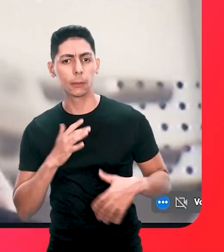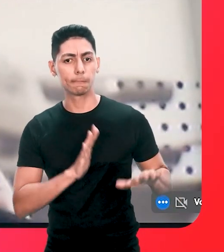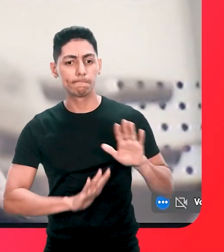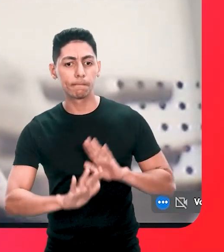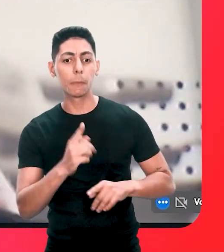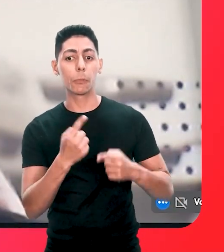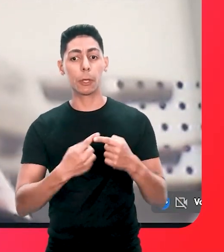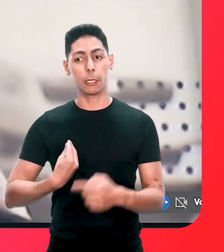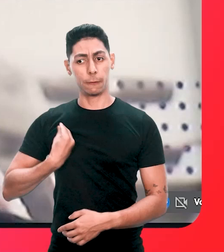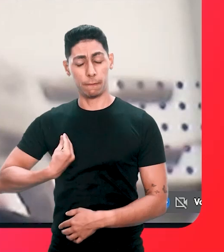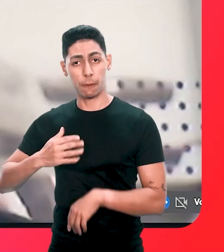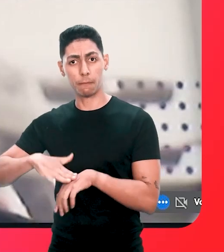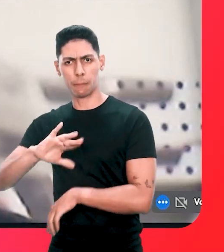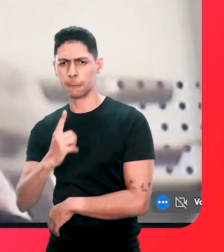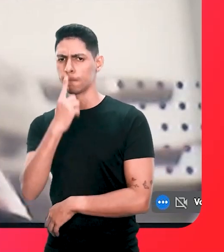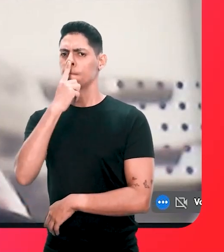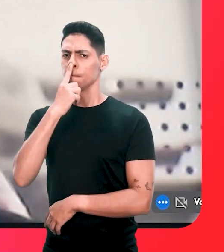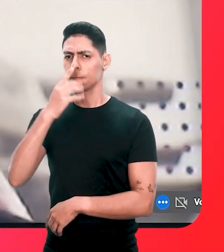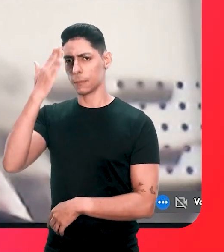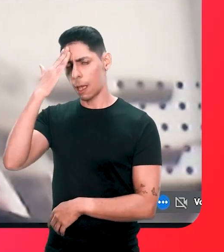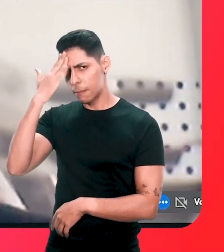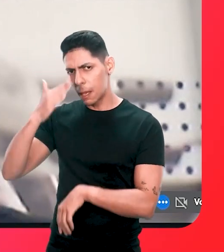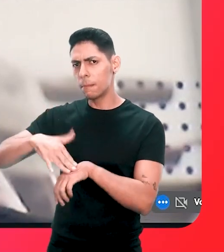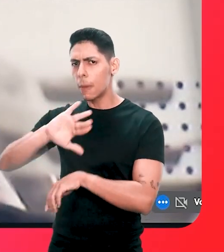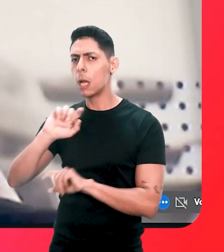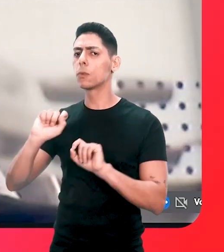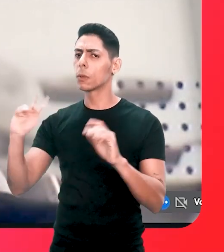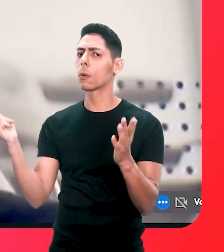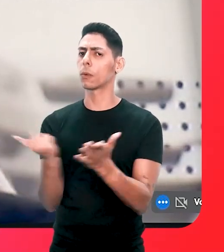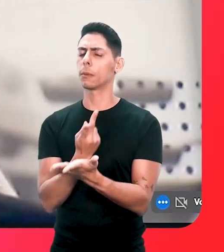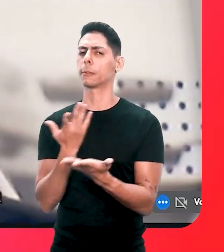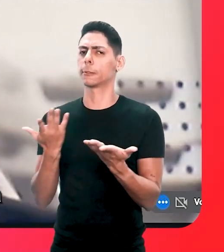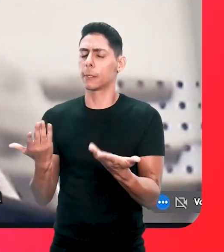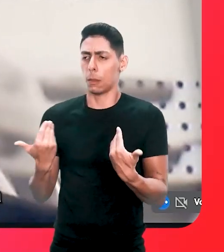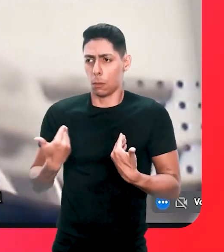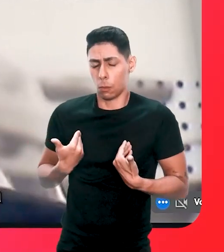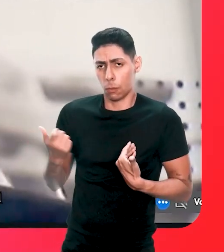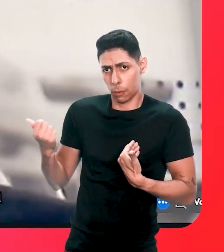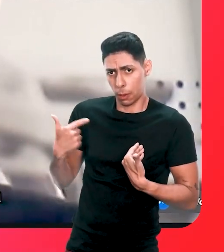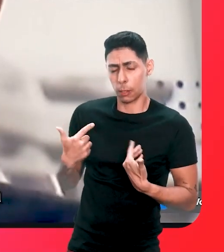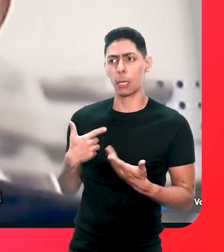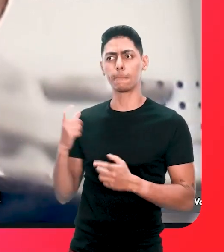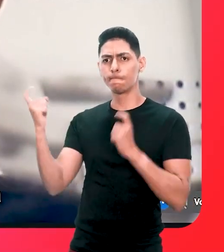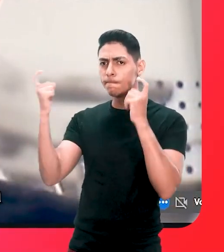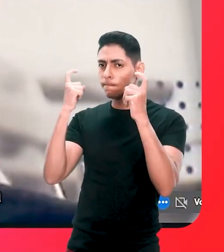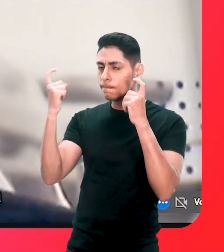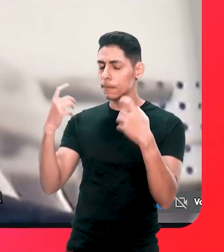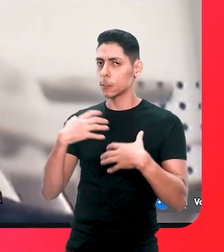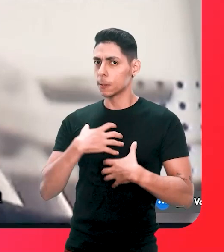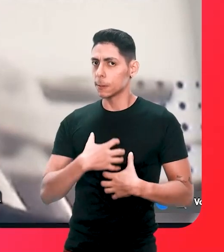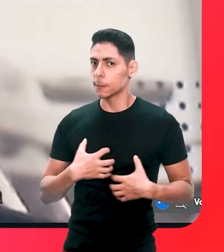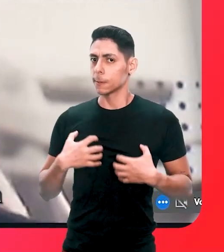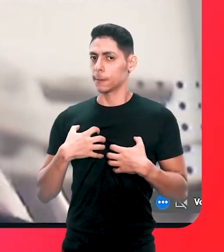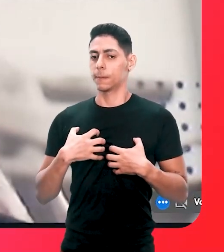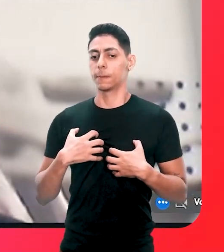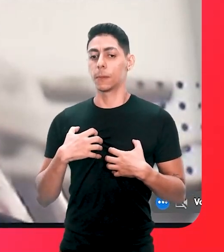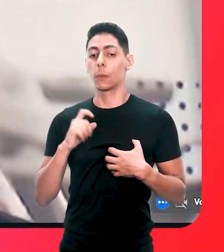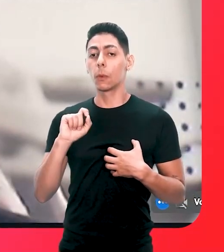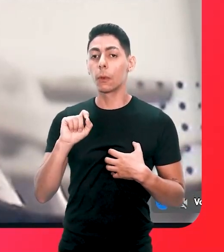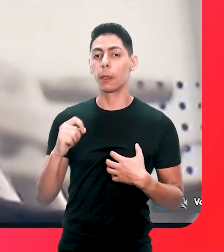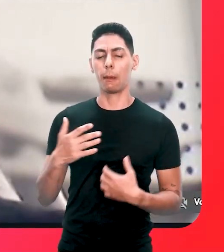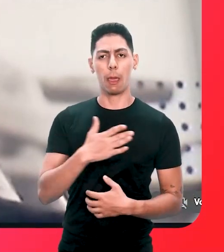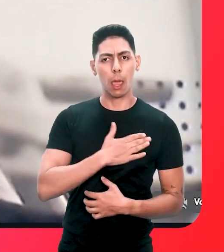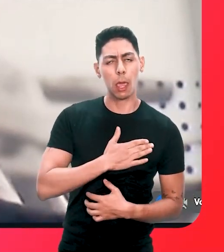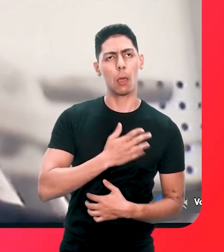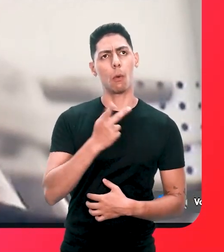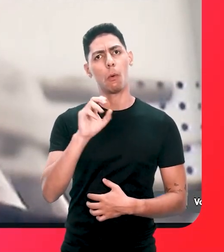muito mais isso assim, né? Entendiam muito melhor o que estava acontecendo. Eles tinham uma preocupação tremenda de que eu ou meu